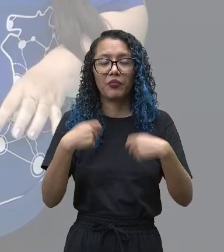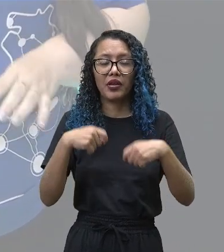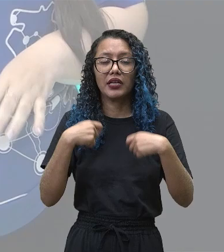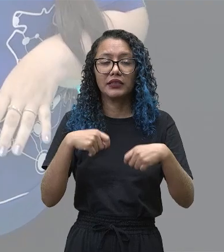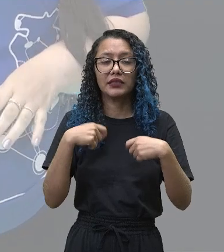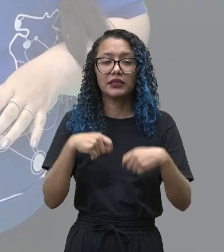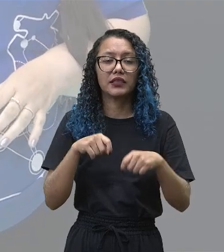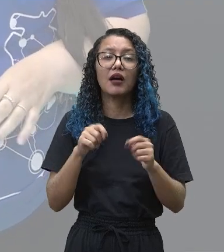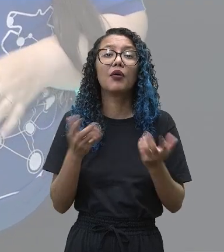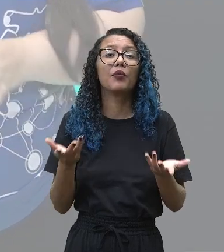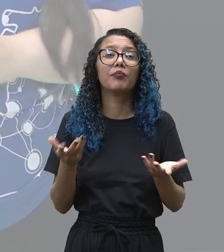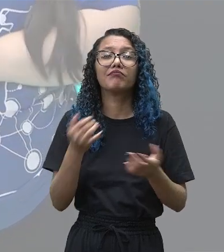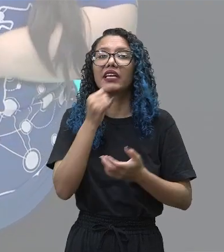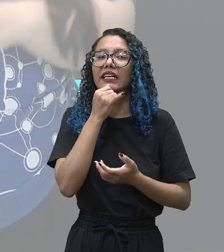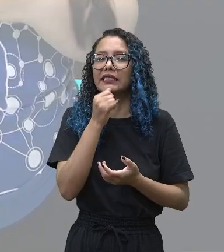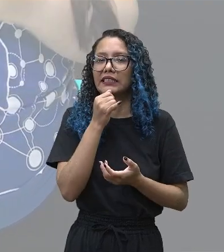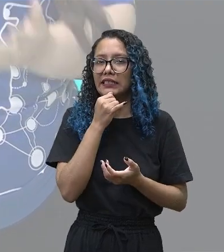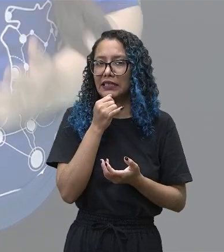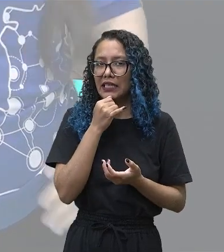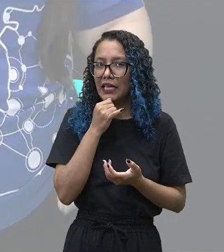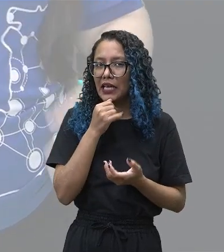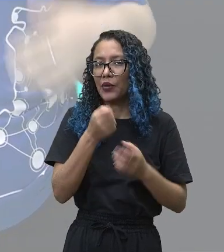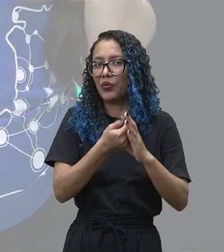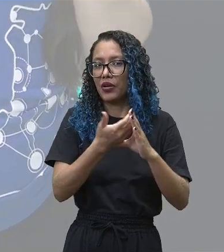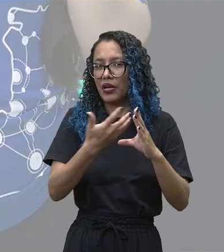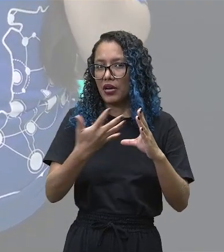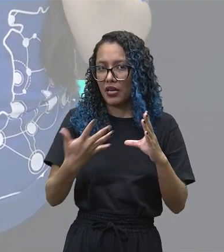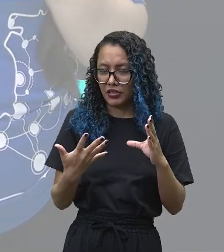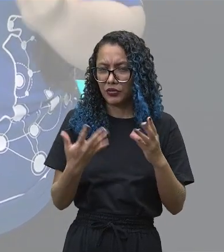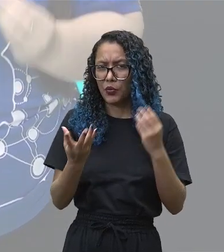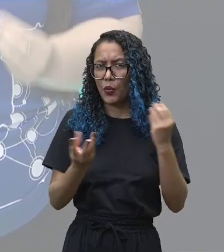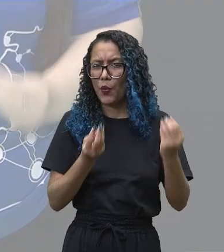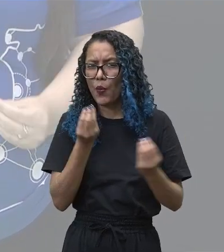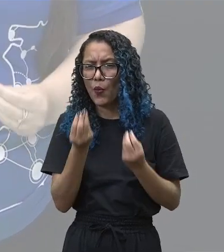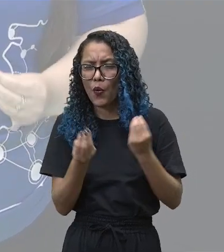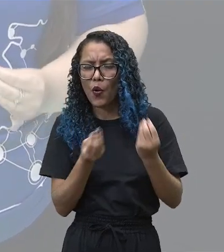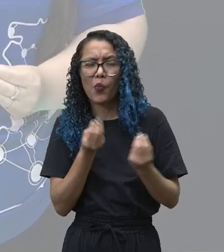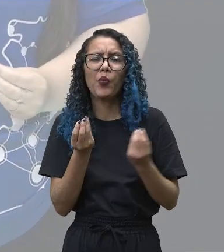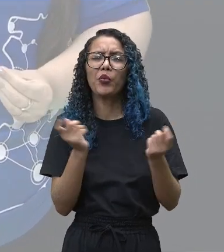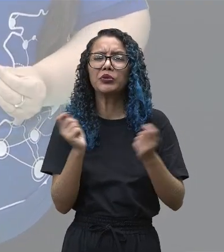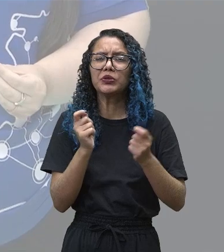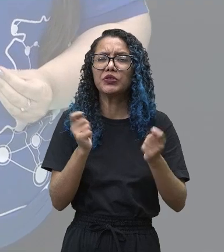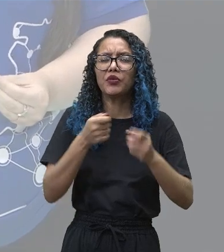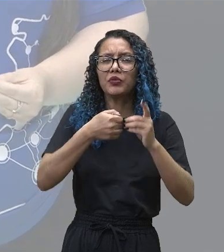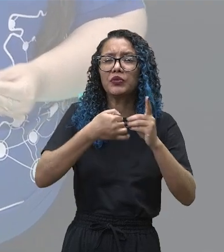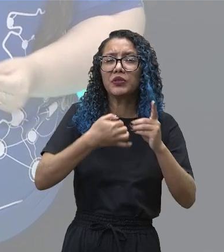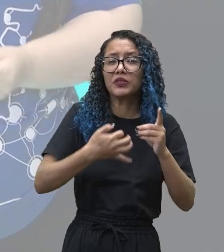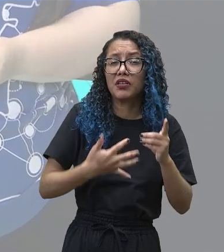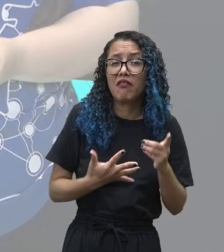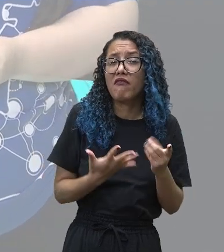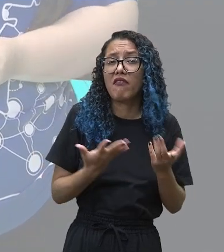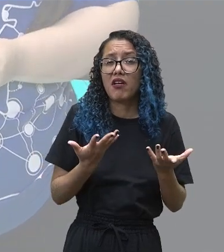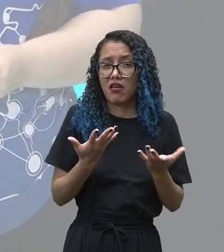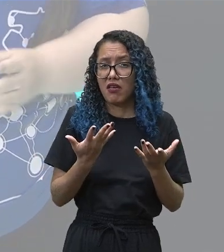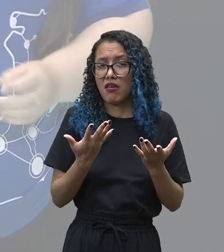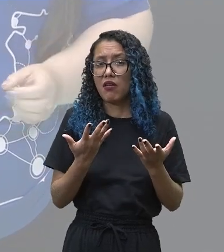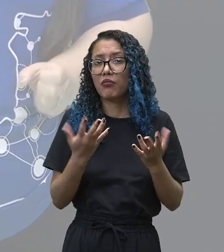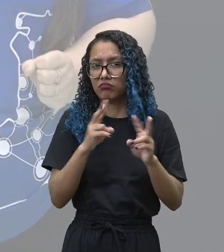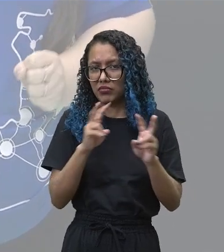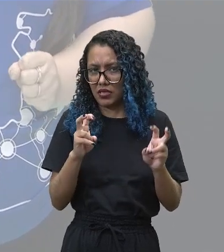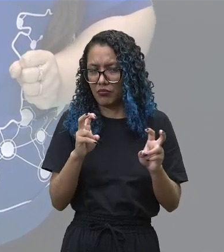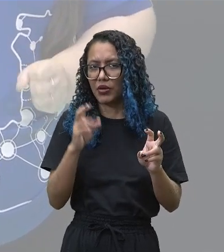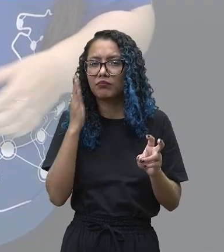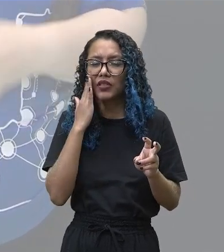dispor de exemplos, né? De características de como nós vamos descrever aquele nosso tema.